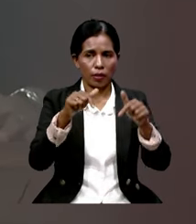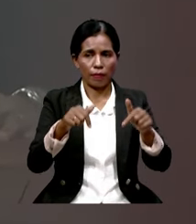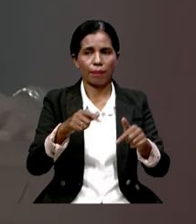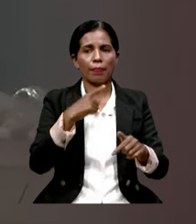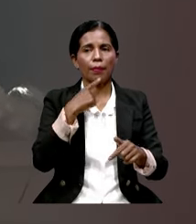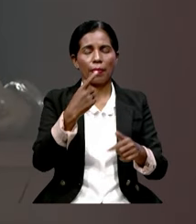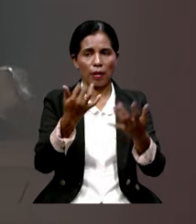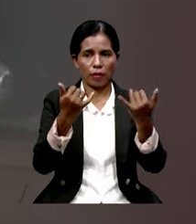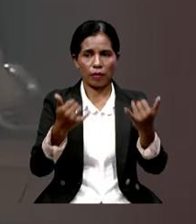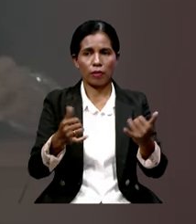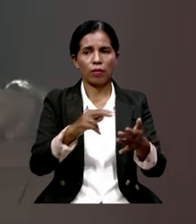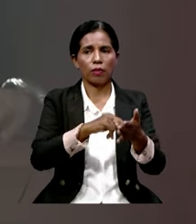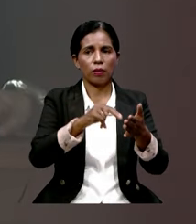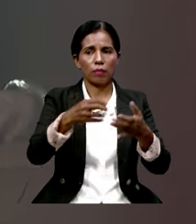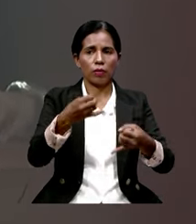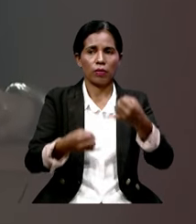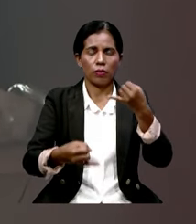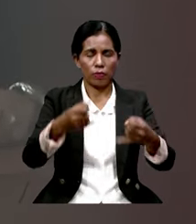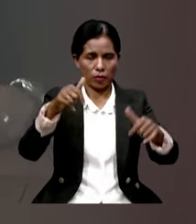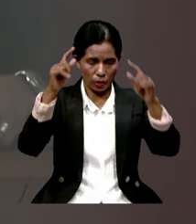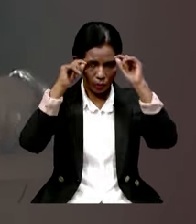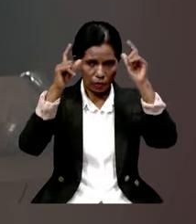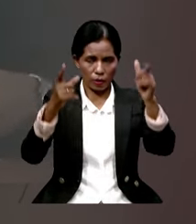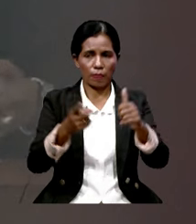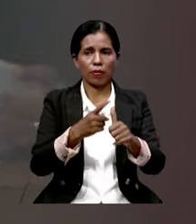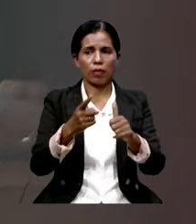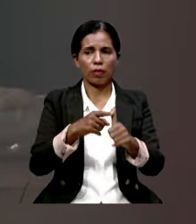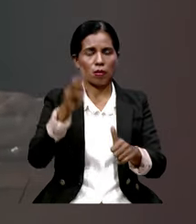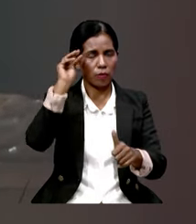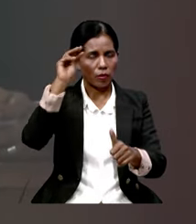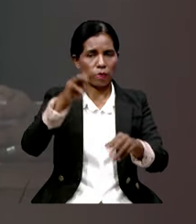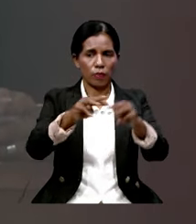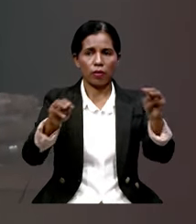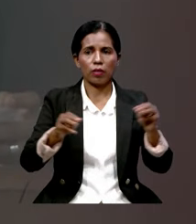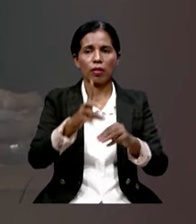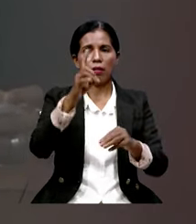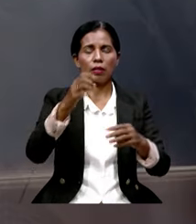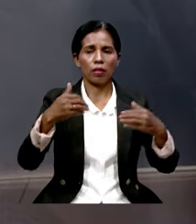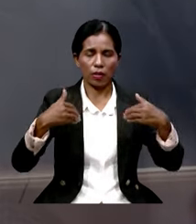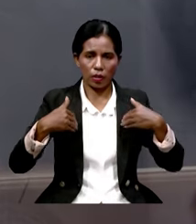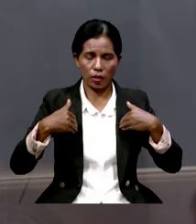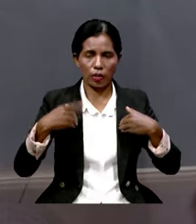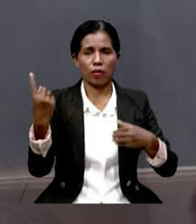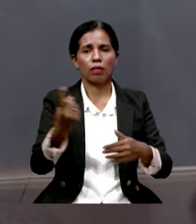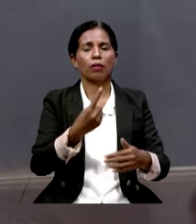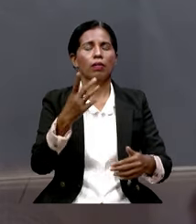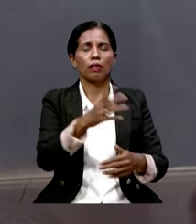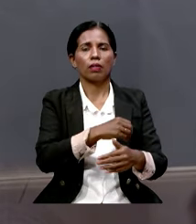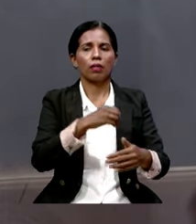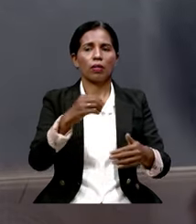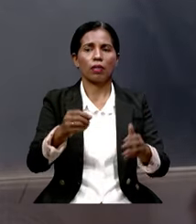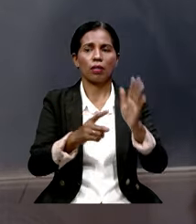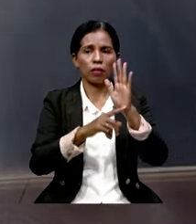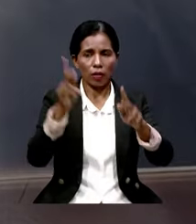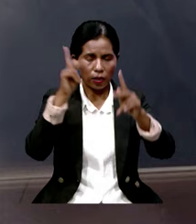hatete daudaung ne número zuish iha tribunal primeira instância munisipi dili iha deit rua nulu resin rua onde implica